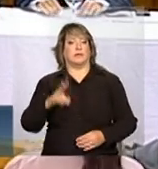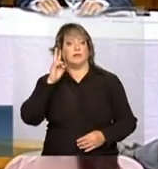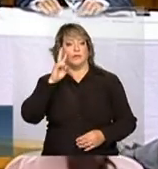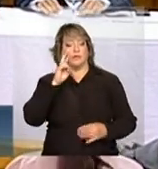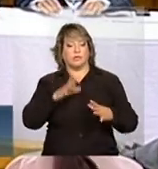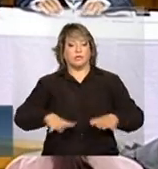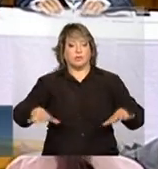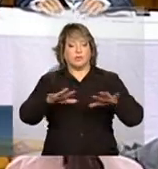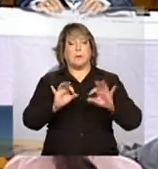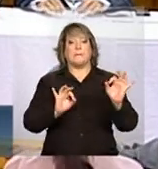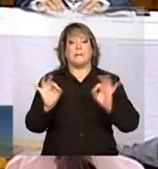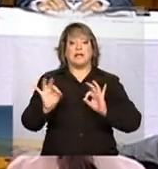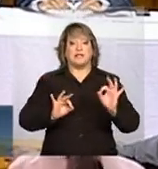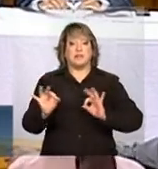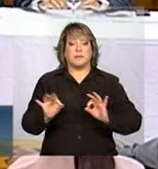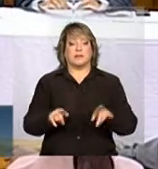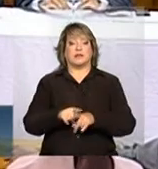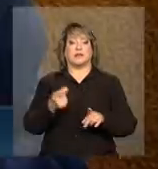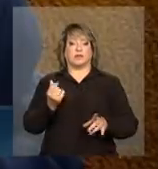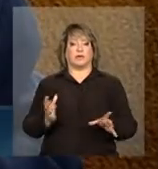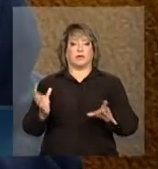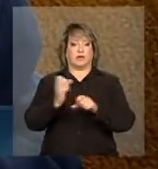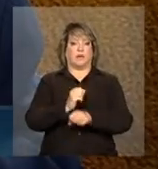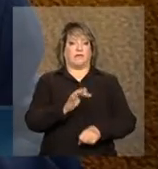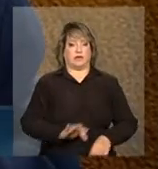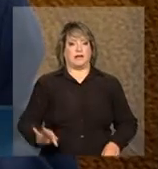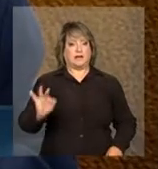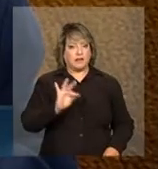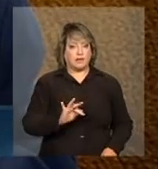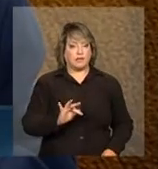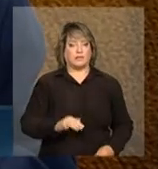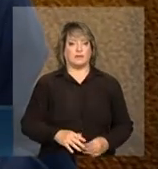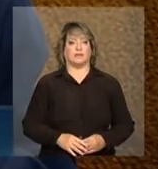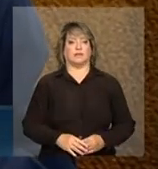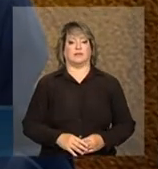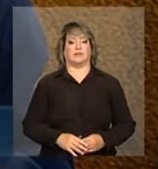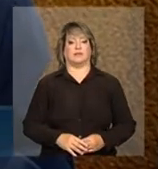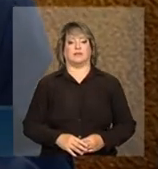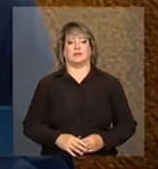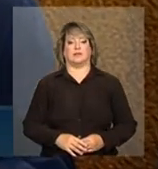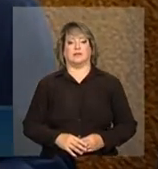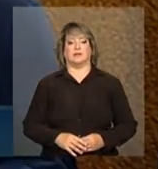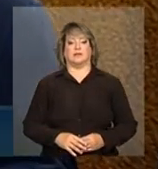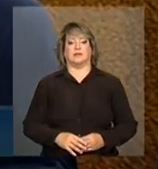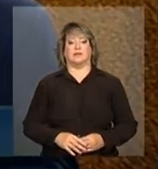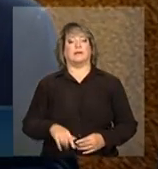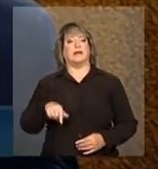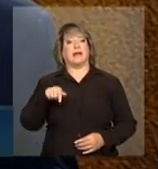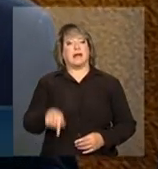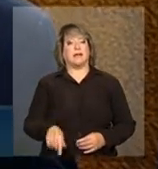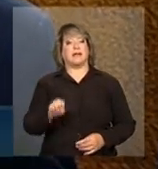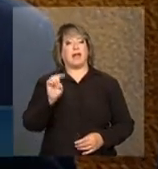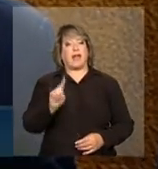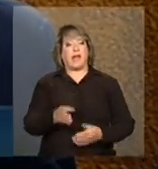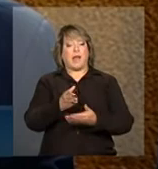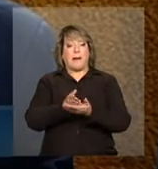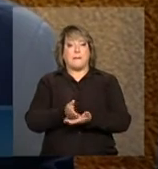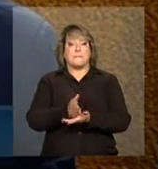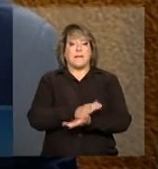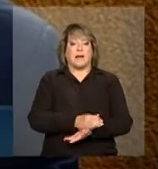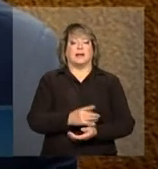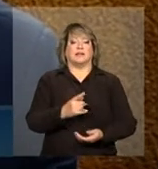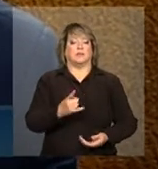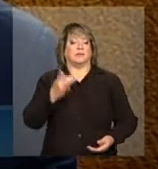do planejamento e do orçamento federal, né, ele é parte de uma